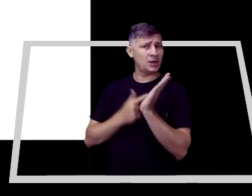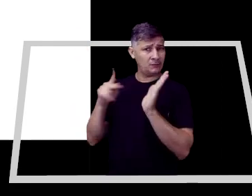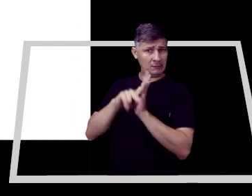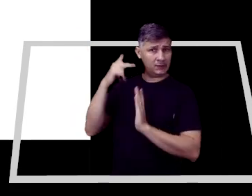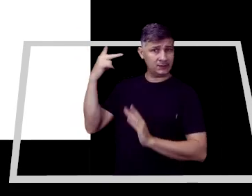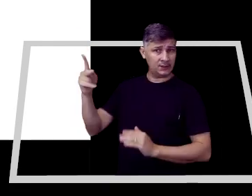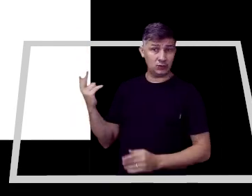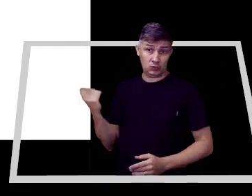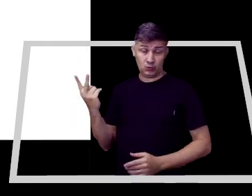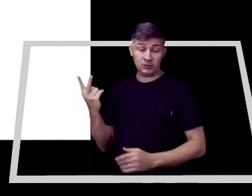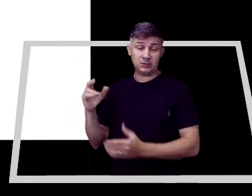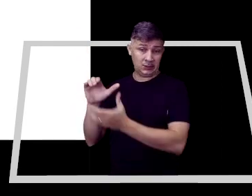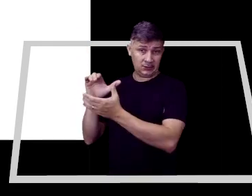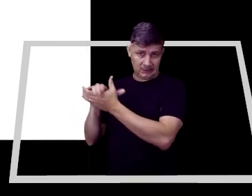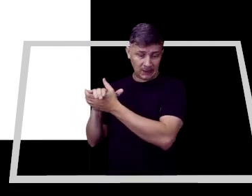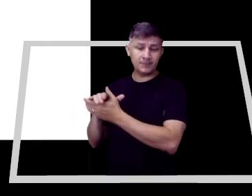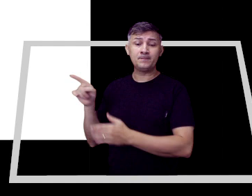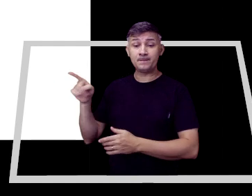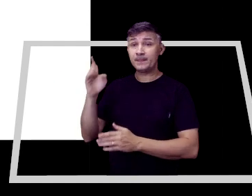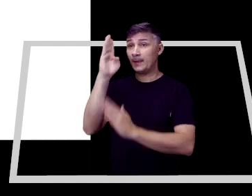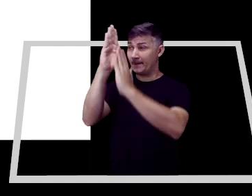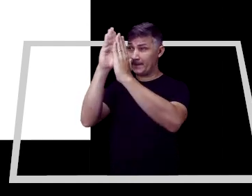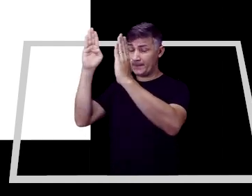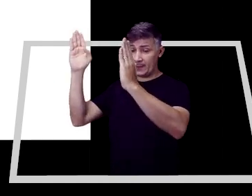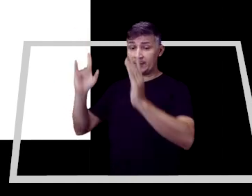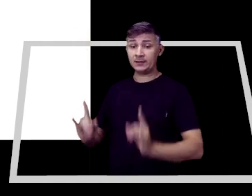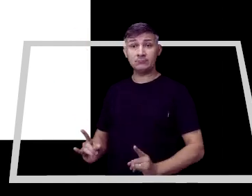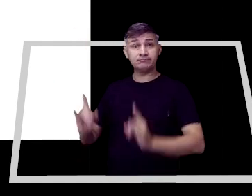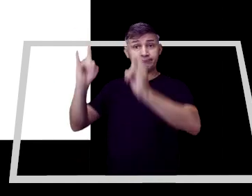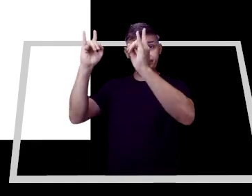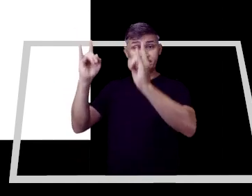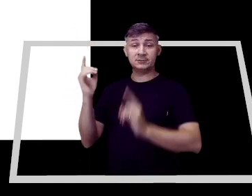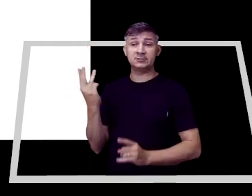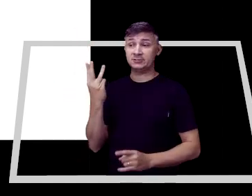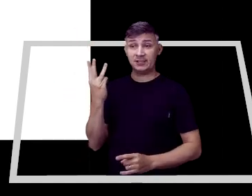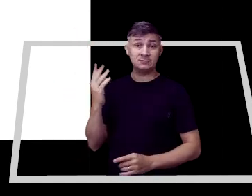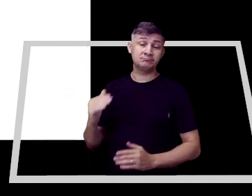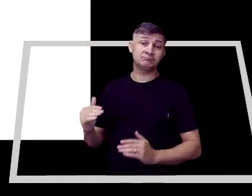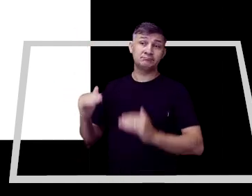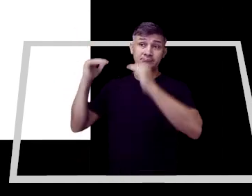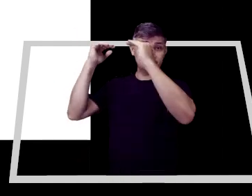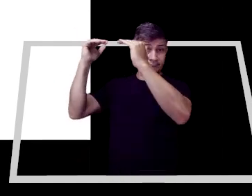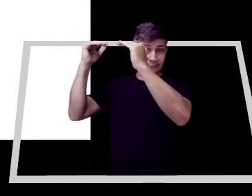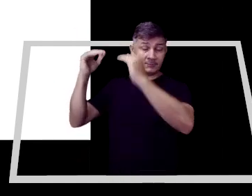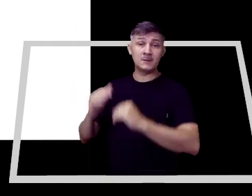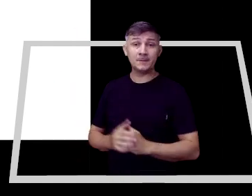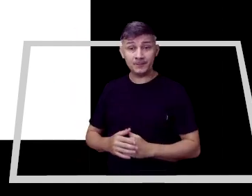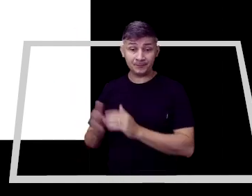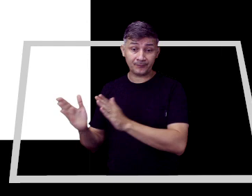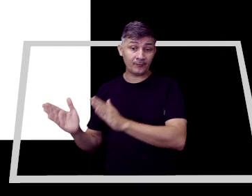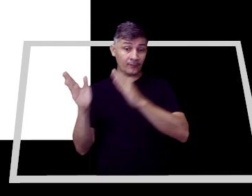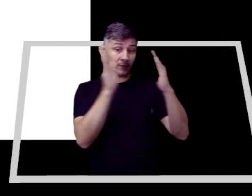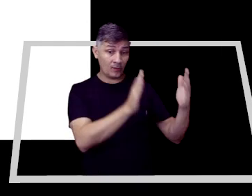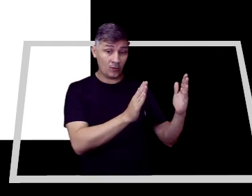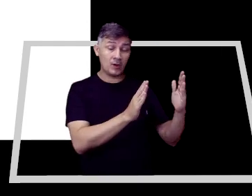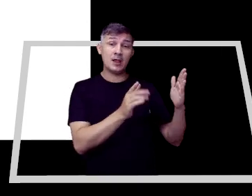essa parede, portanto, ela teria um pé direito triplo e do lado oposto dessa parede de livros